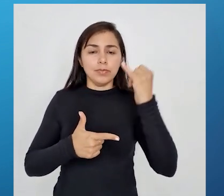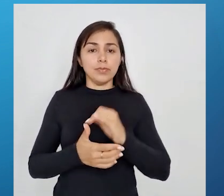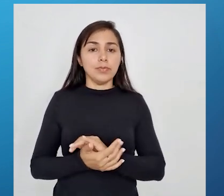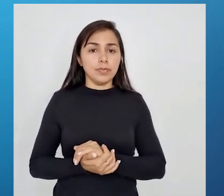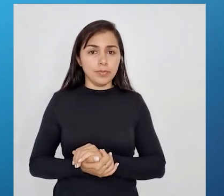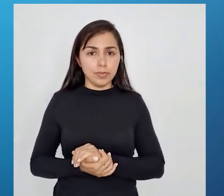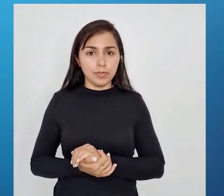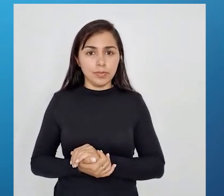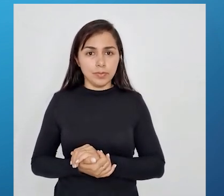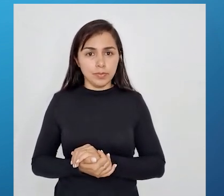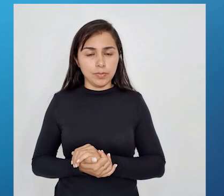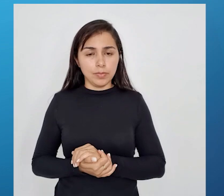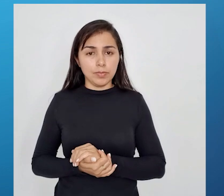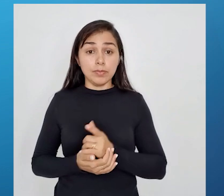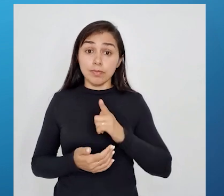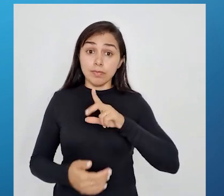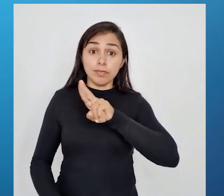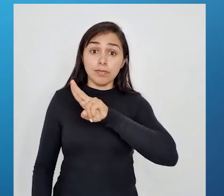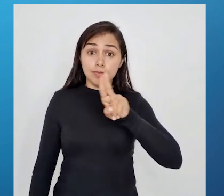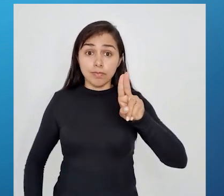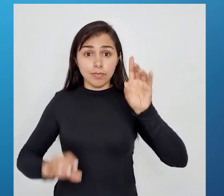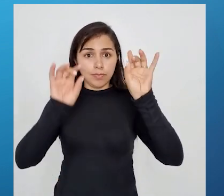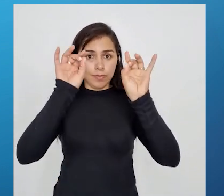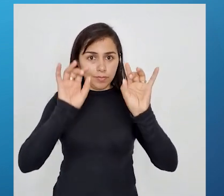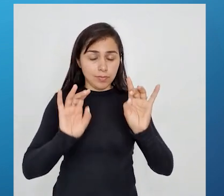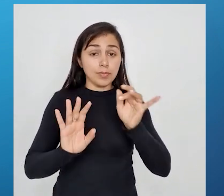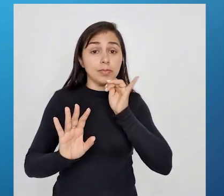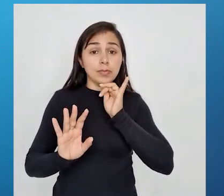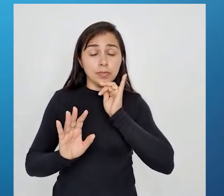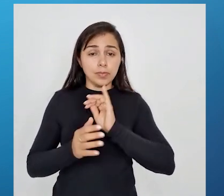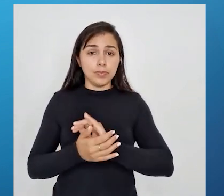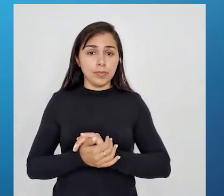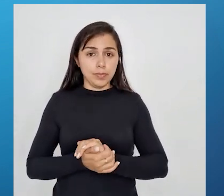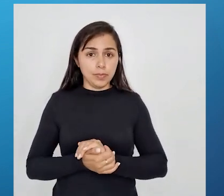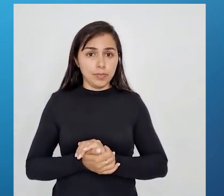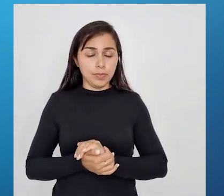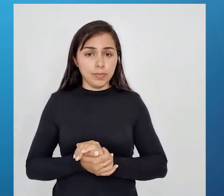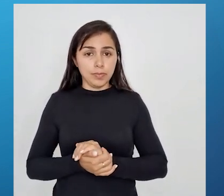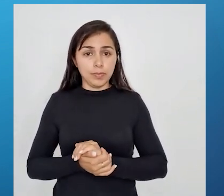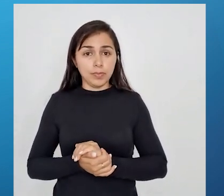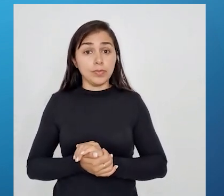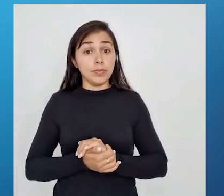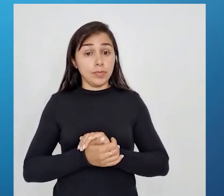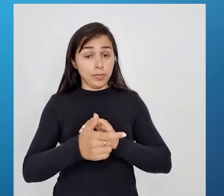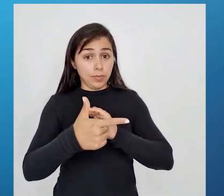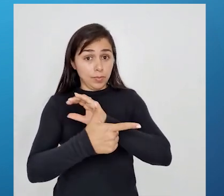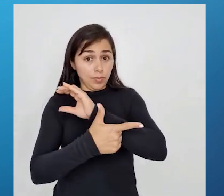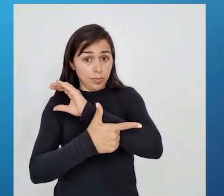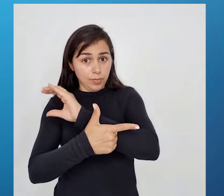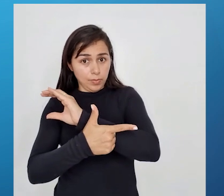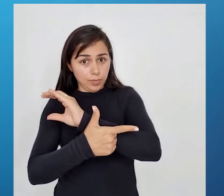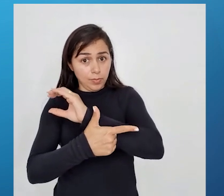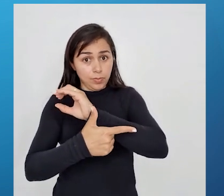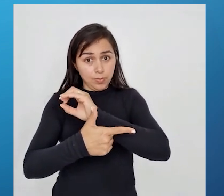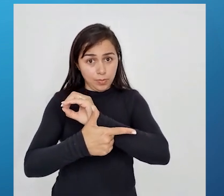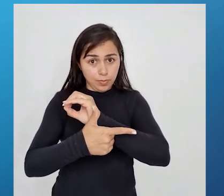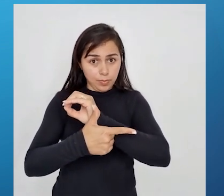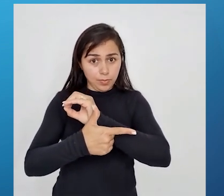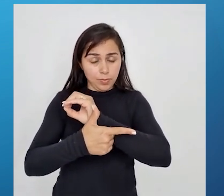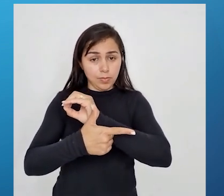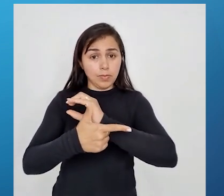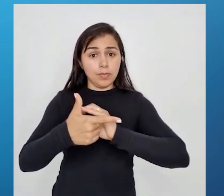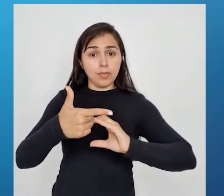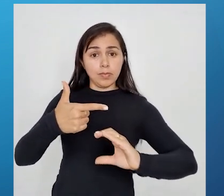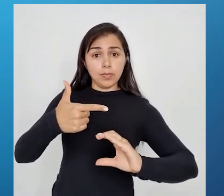E essas razões, elas recebem nomes especiais. Então, por exemplo, aquela primeira, que é cateto oposto sobre cateto adjacente,